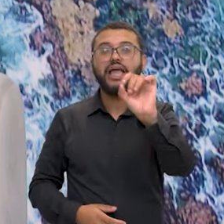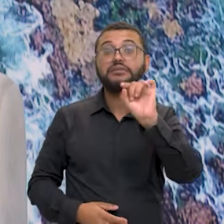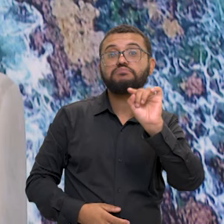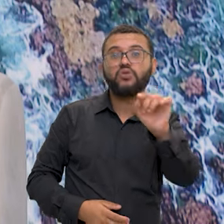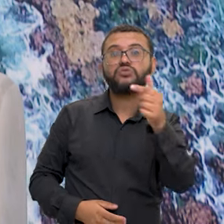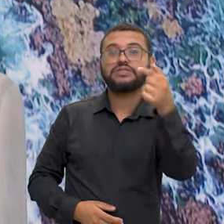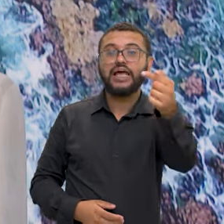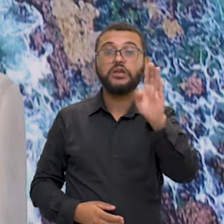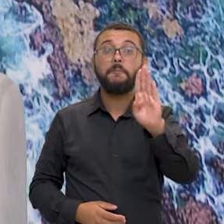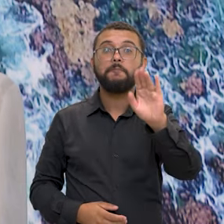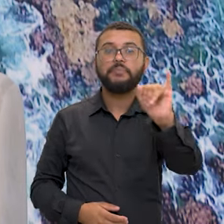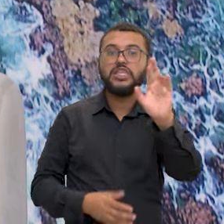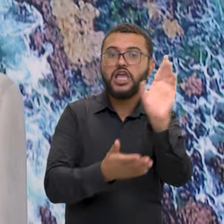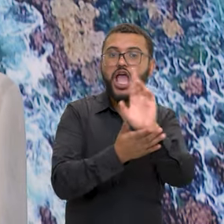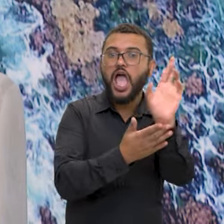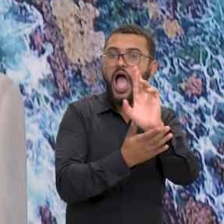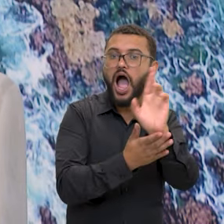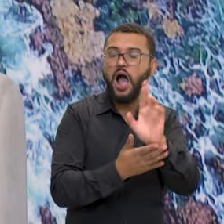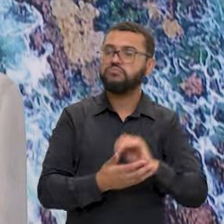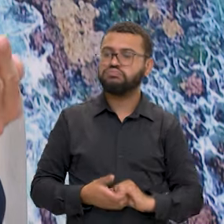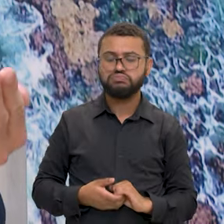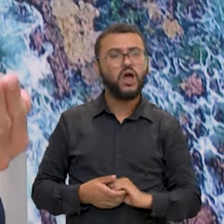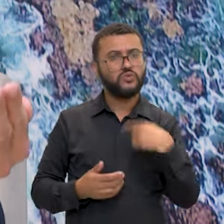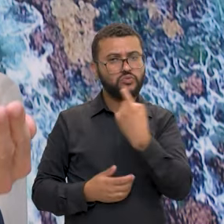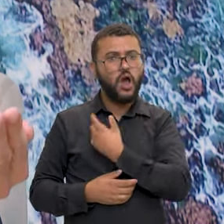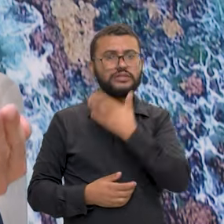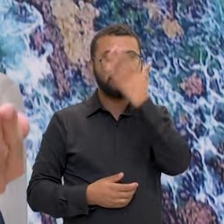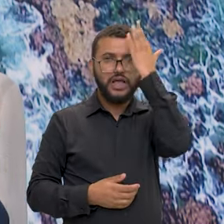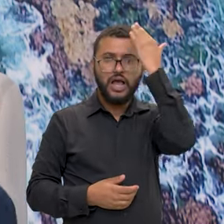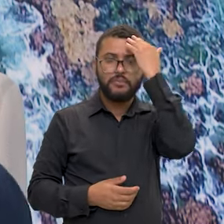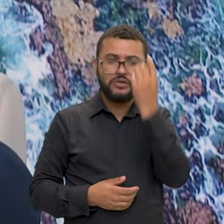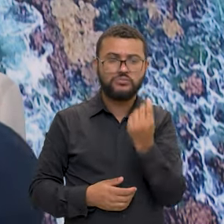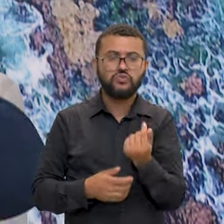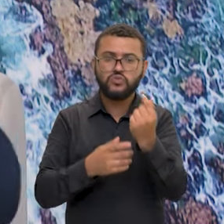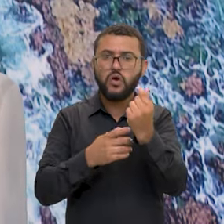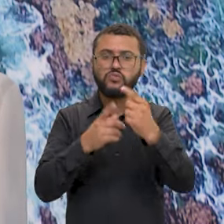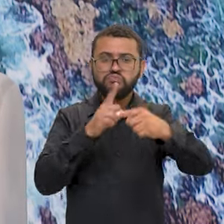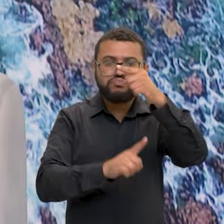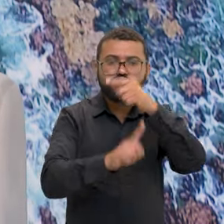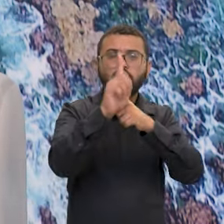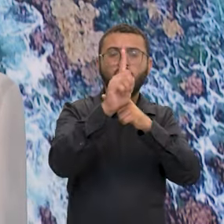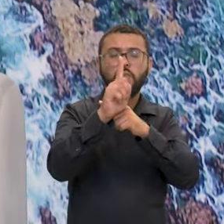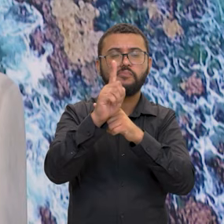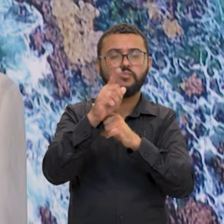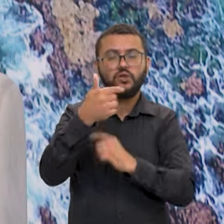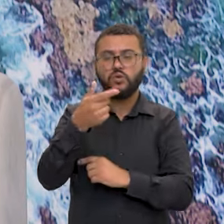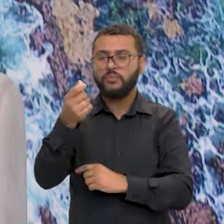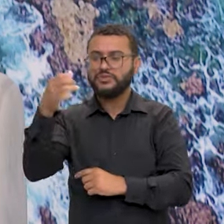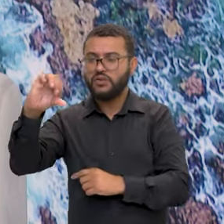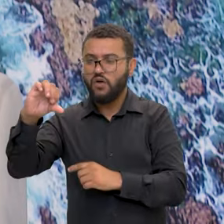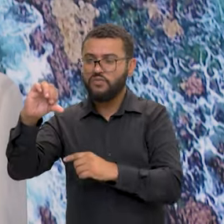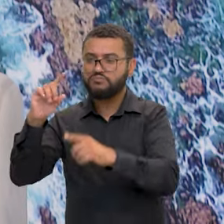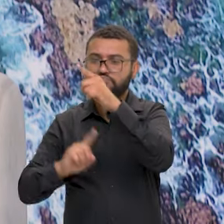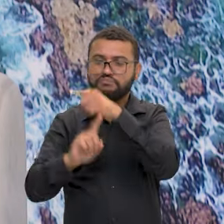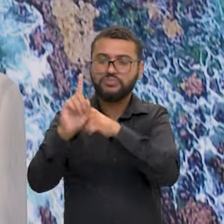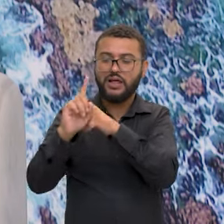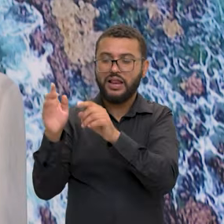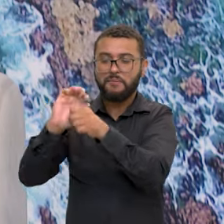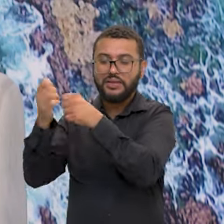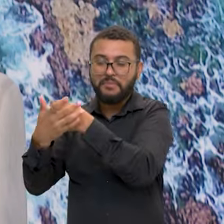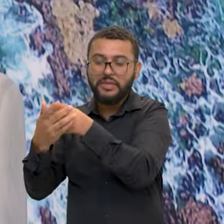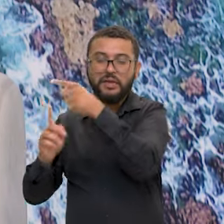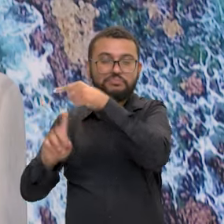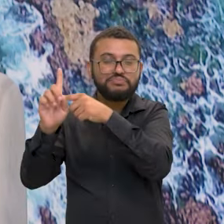provavelmente, a gente vai superar 2019, que é o ano pré-pandemia. Então, é possível, pelo estudo, análise,